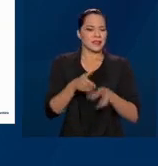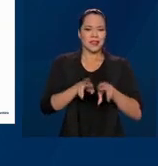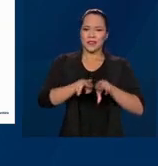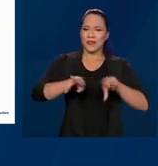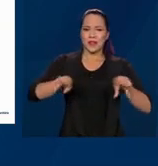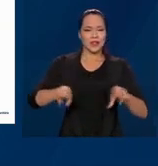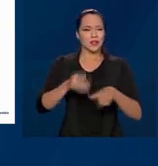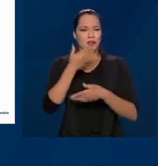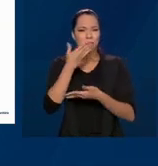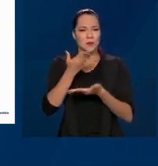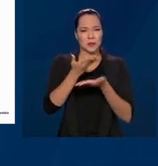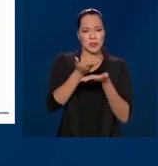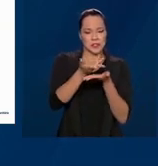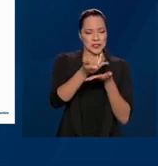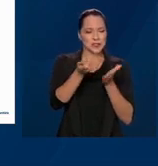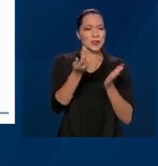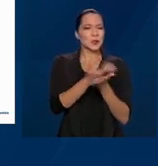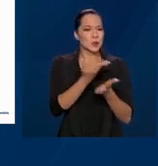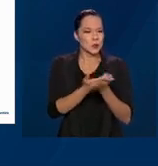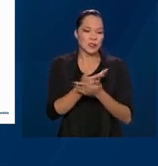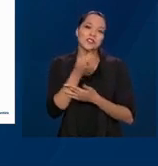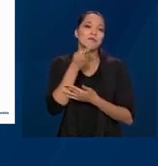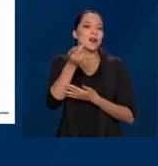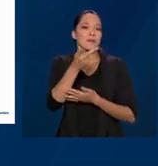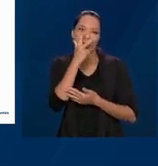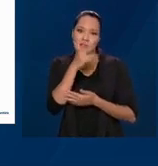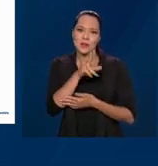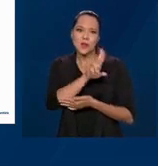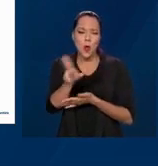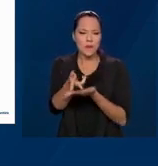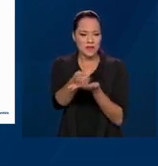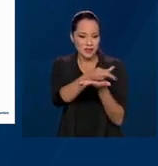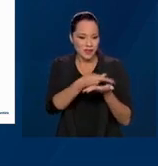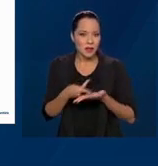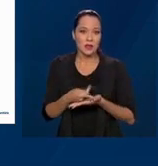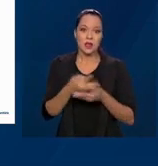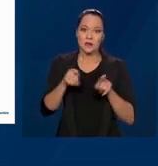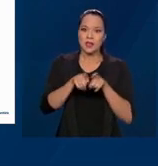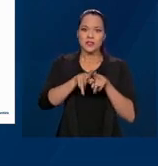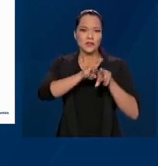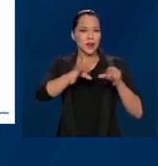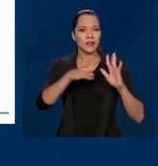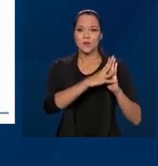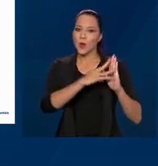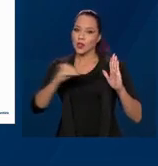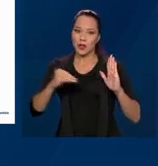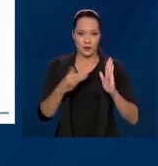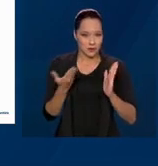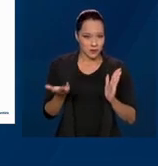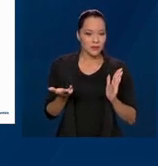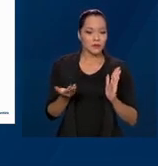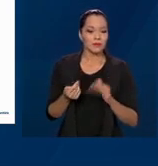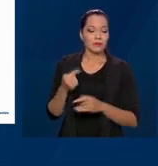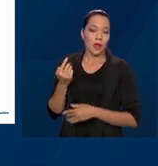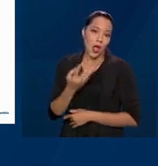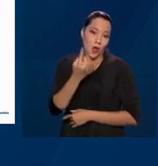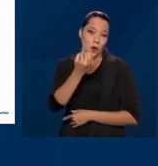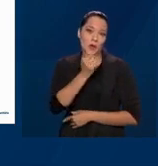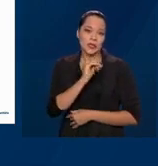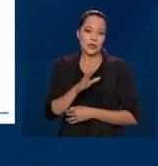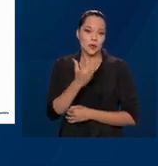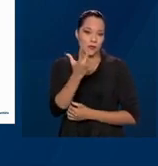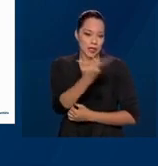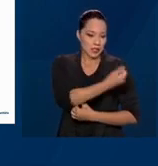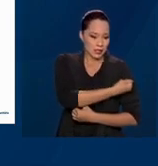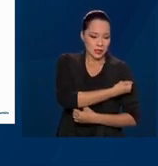estudo, né? A gente chama de desenho isso, né? Tem diferentes desenhos. Um desenho pode ser 1 para 1,